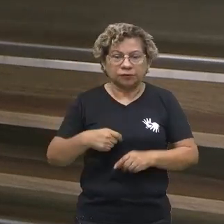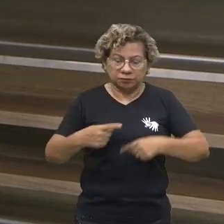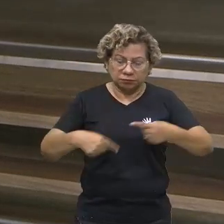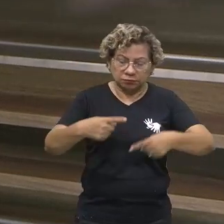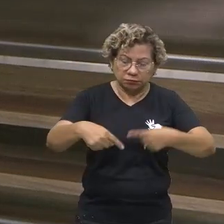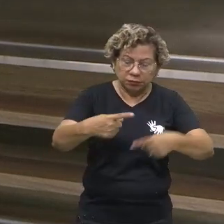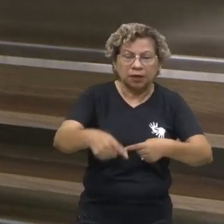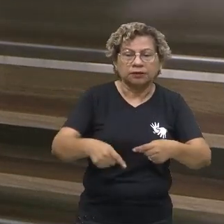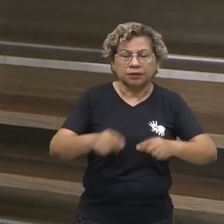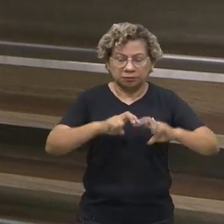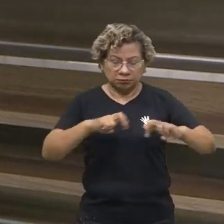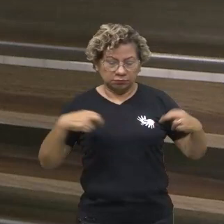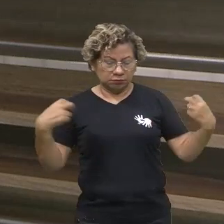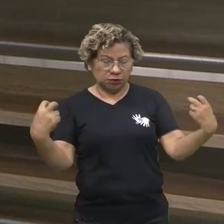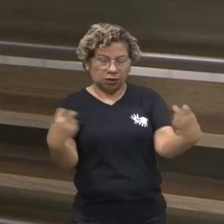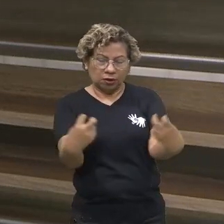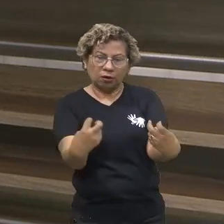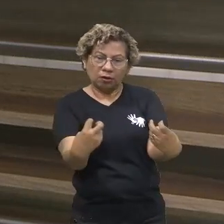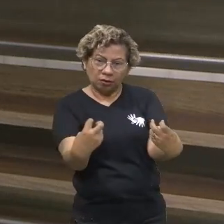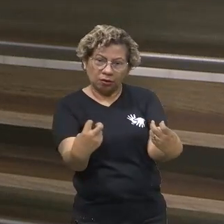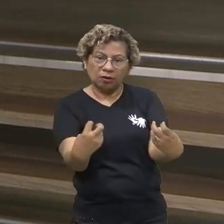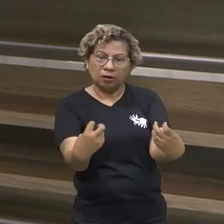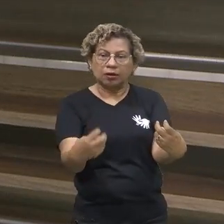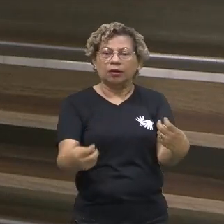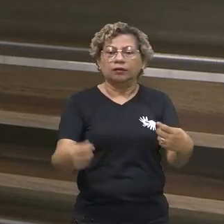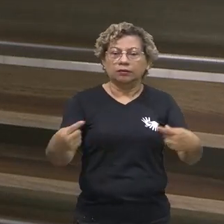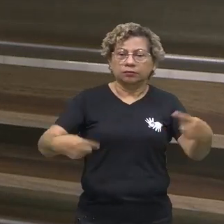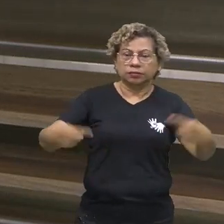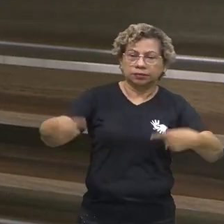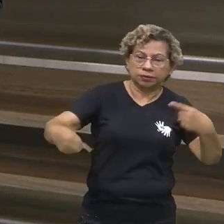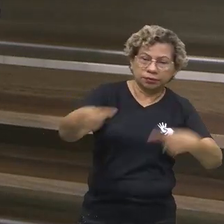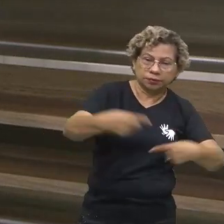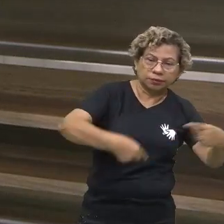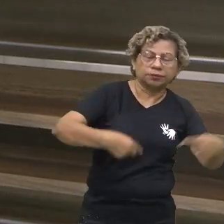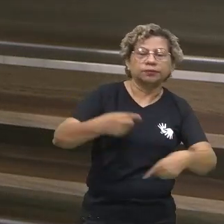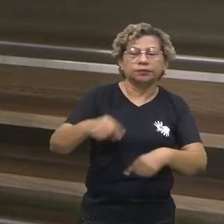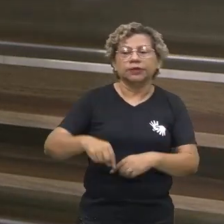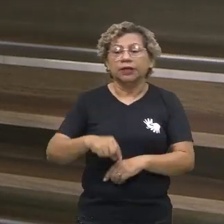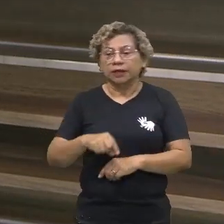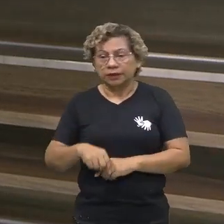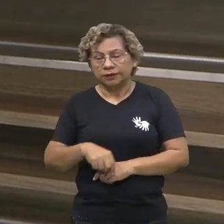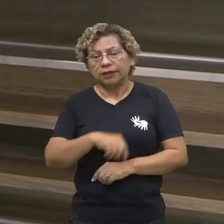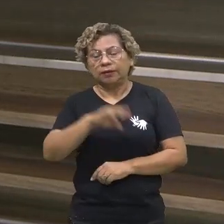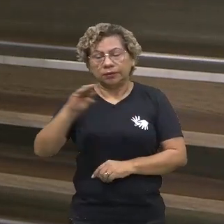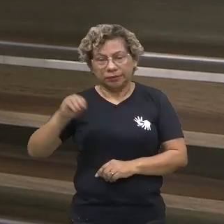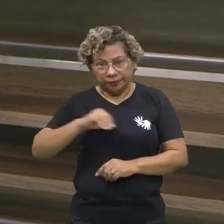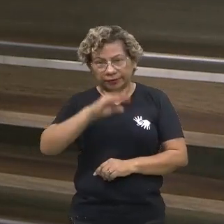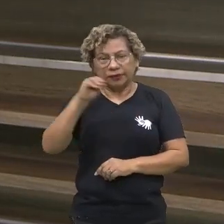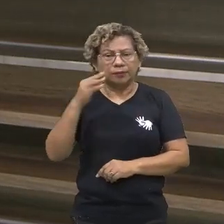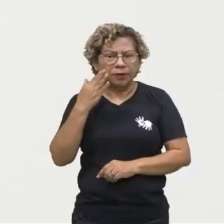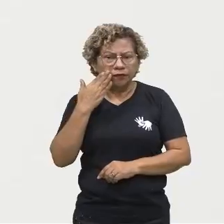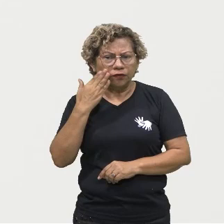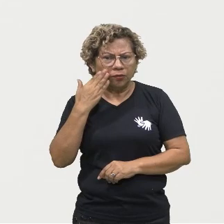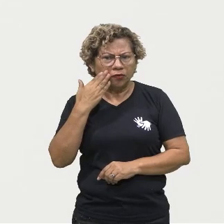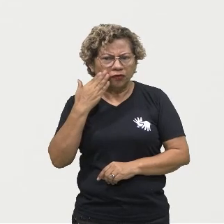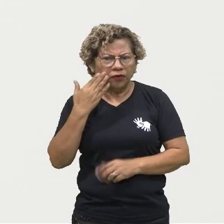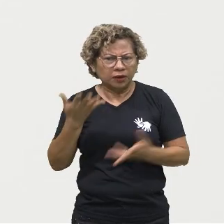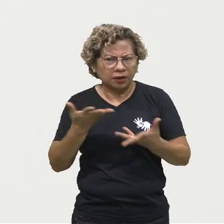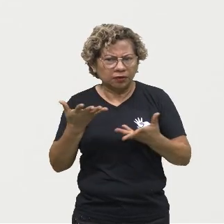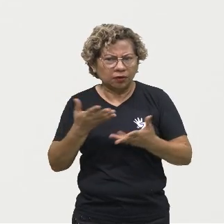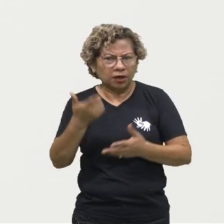em rodas de conversas, em assembleias, certo? Então essa é a nossa resposta. Mas vamos dar uma olhadinha nas